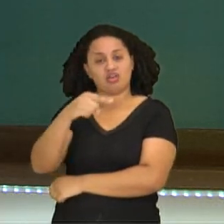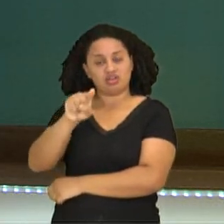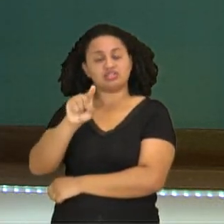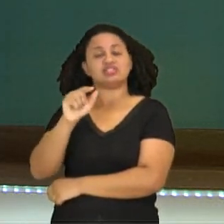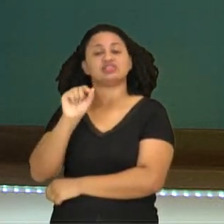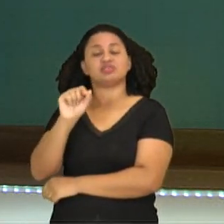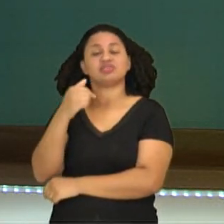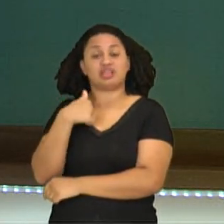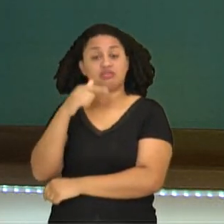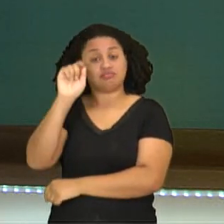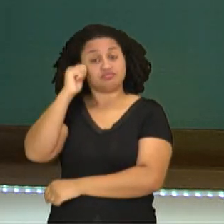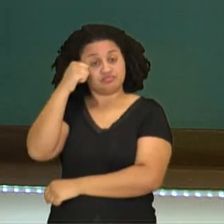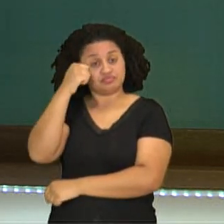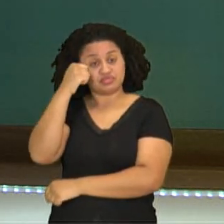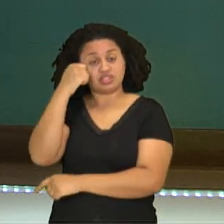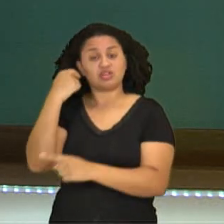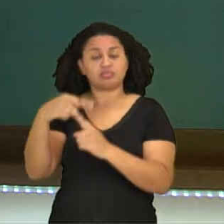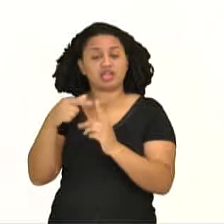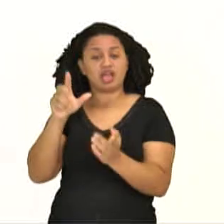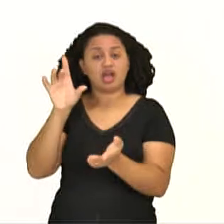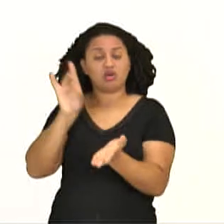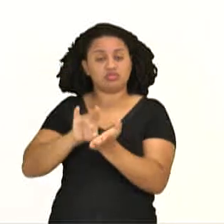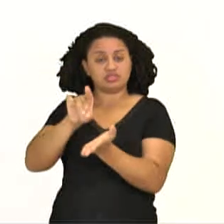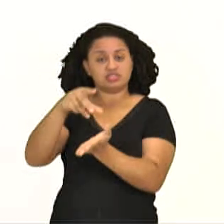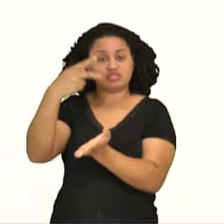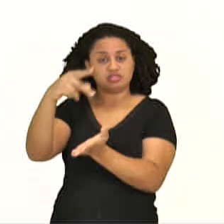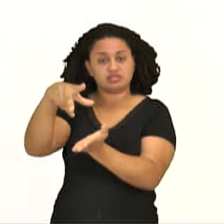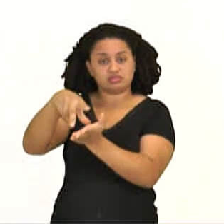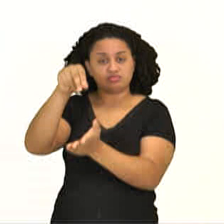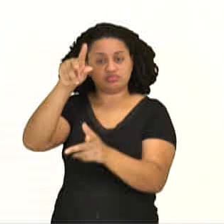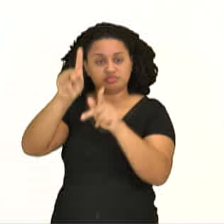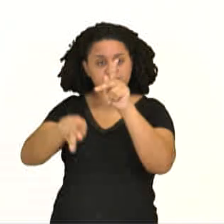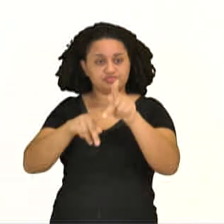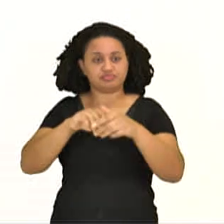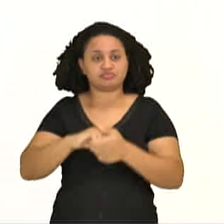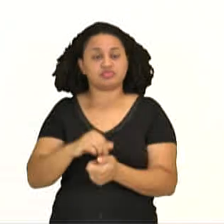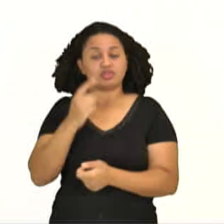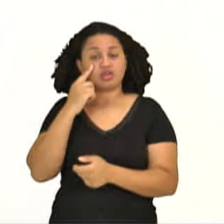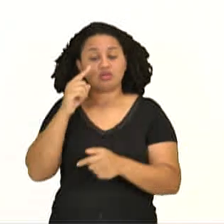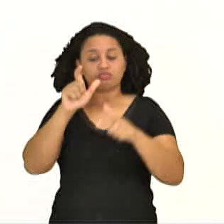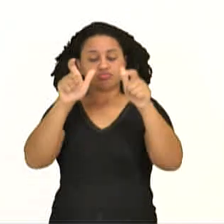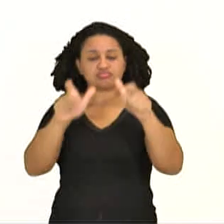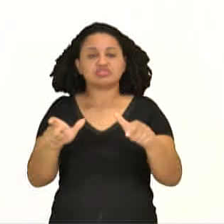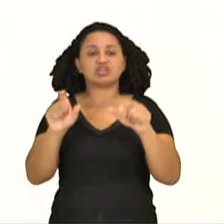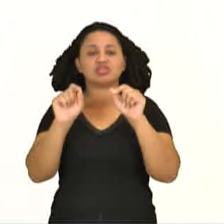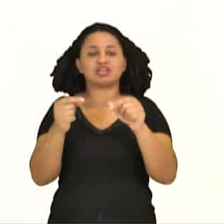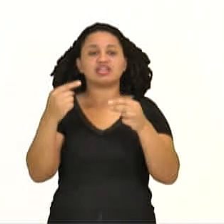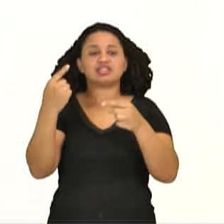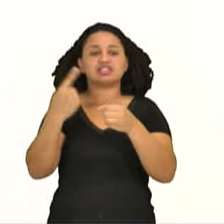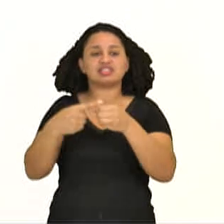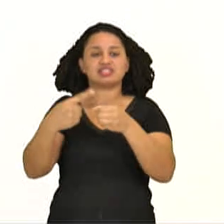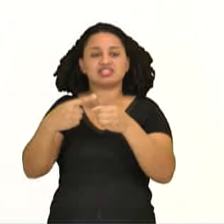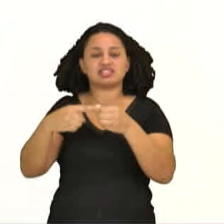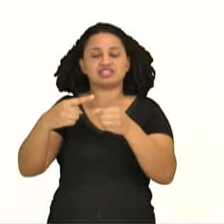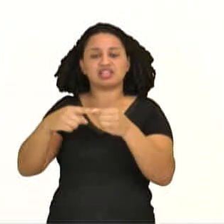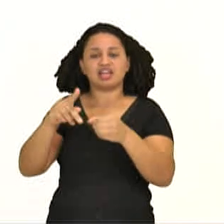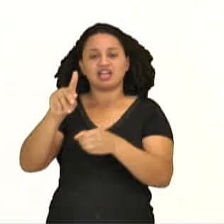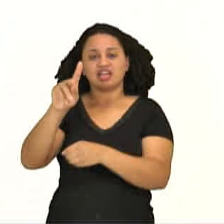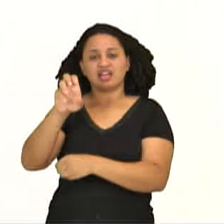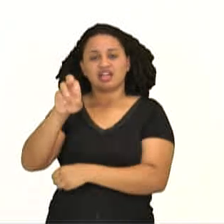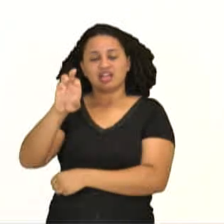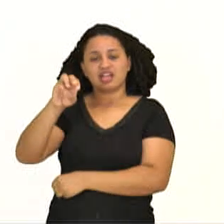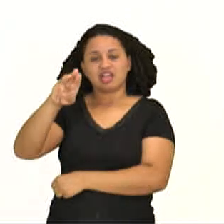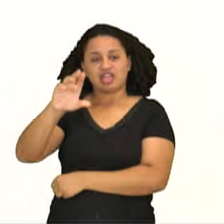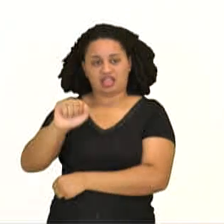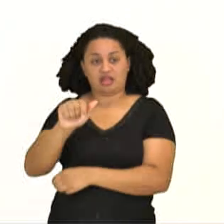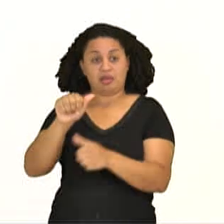esses governantes de origem Cuxita. Aqui vocês estão vendo um sítio arqueológico da cidade antiga, da antiga cidade de